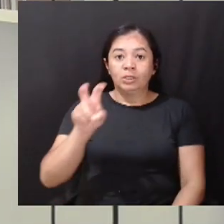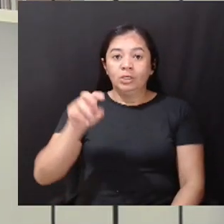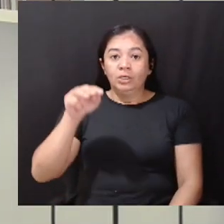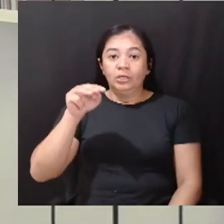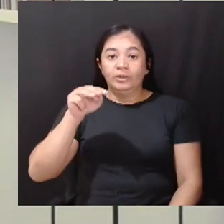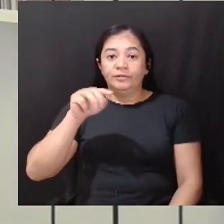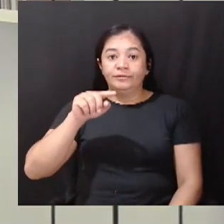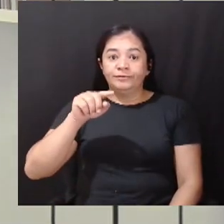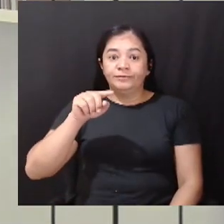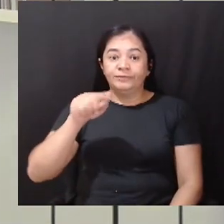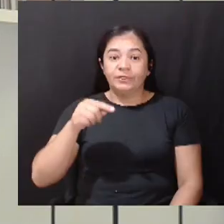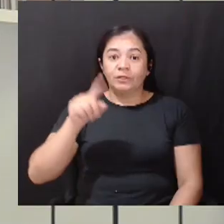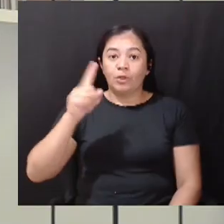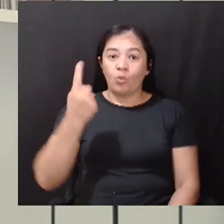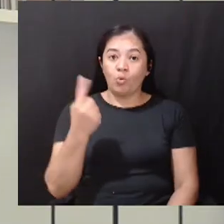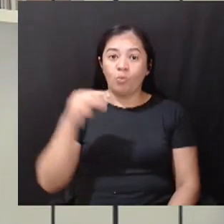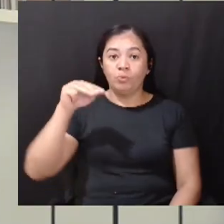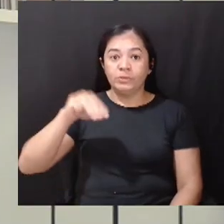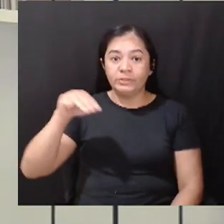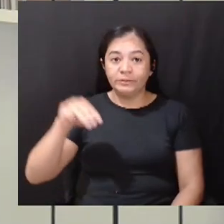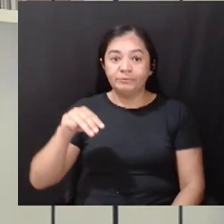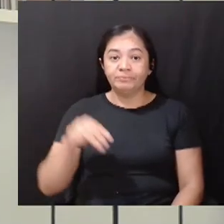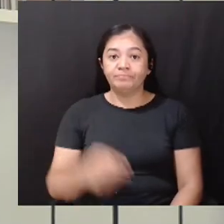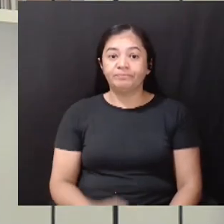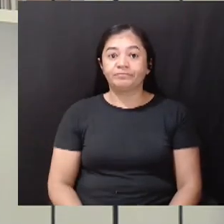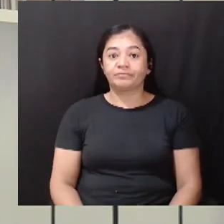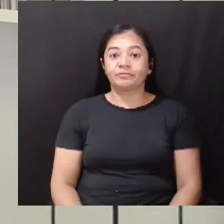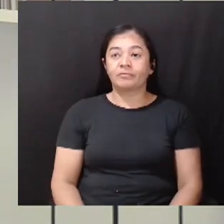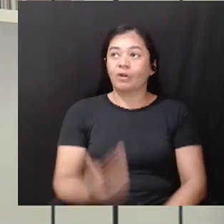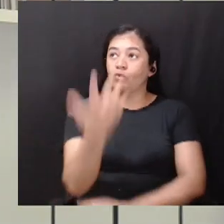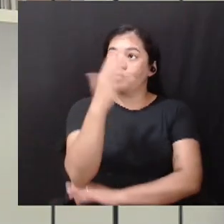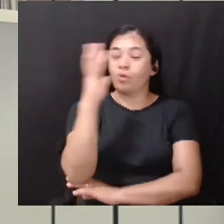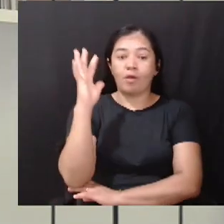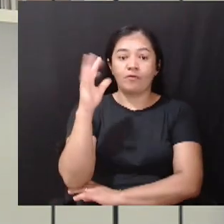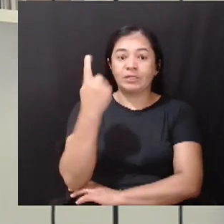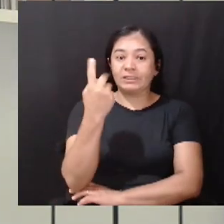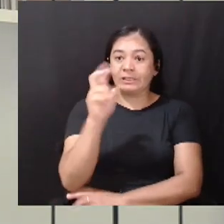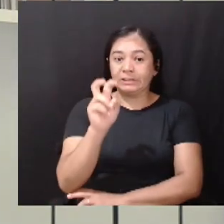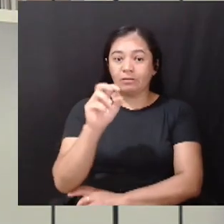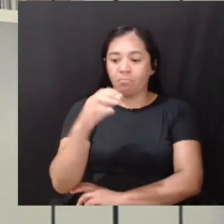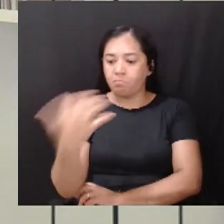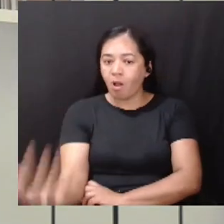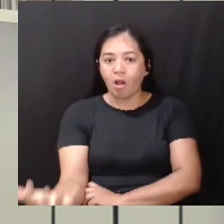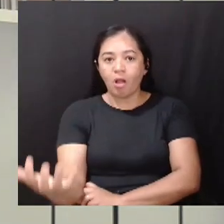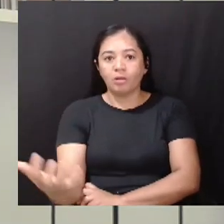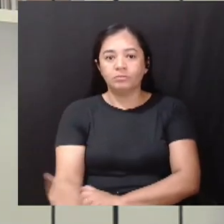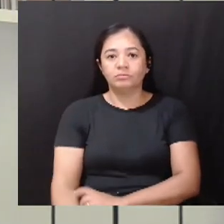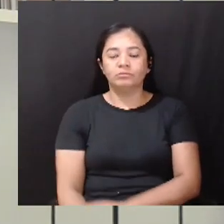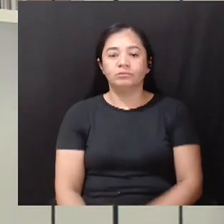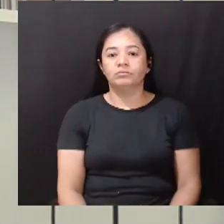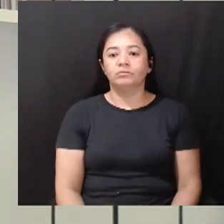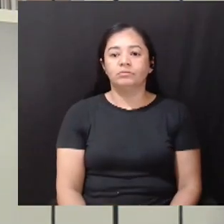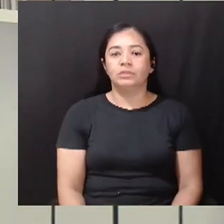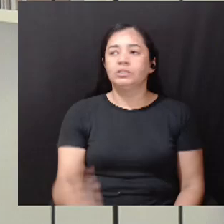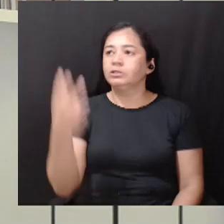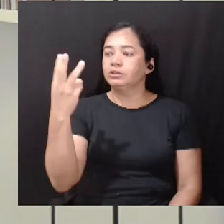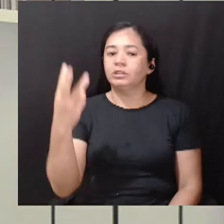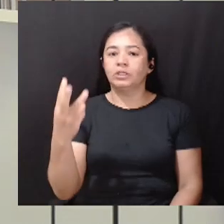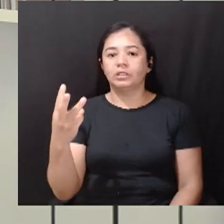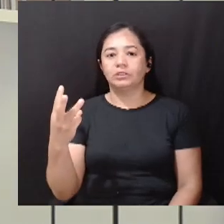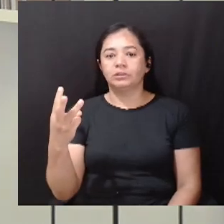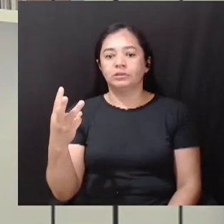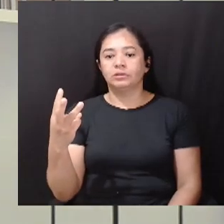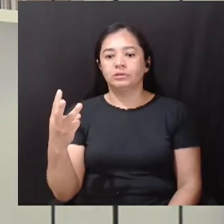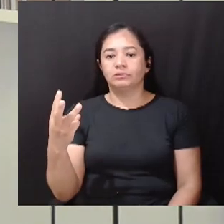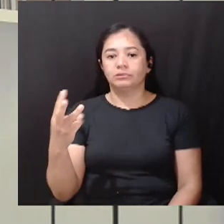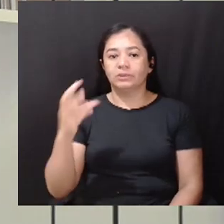55,1 milímetros. 15 árvores caíram na cidade. Foram 3 no Chácaras Campos dos Amarais,